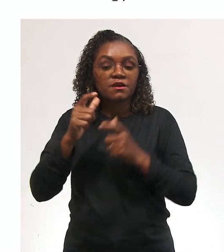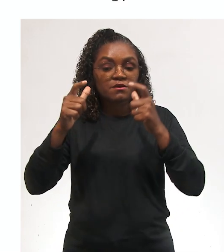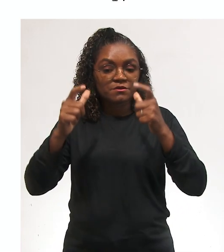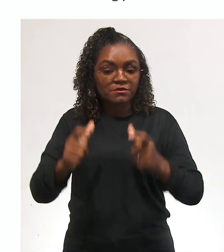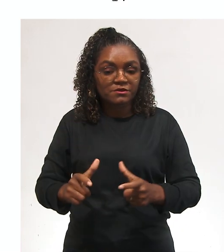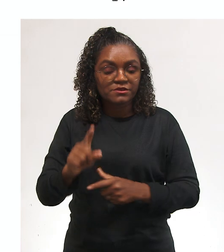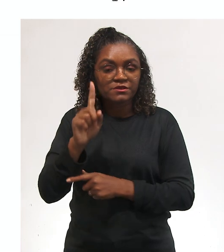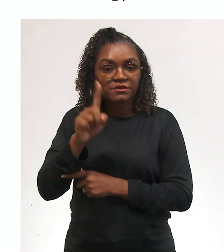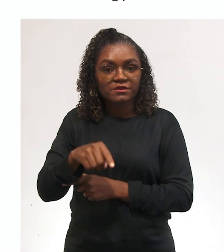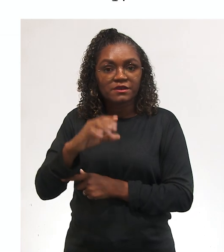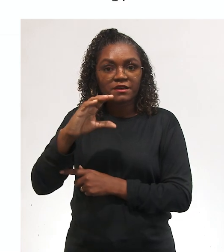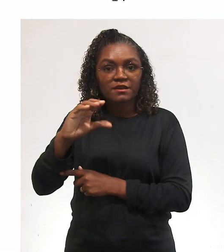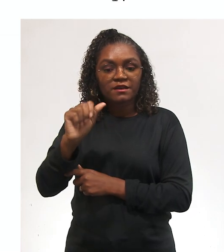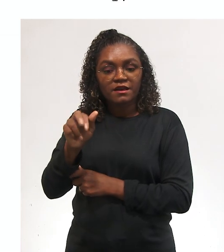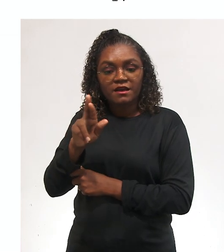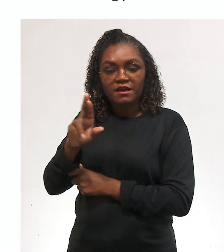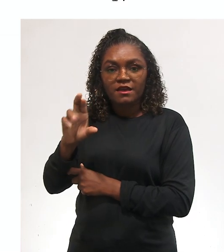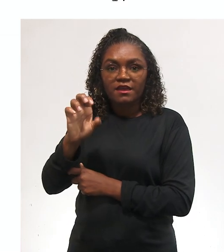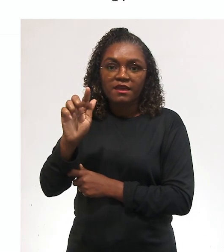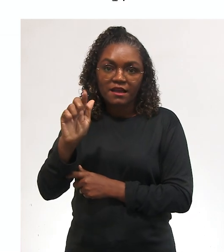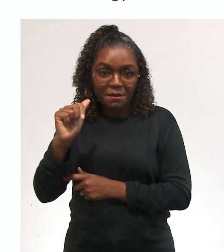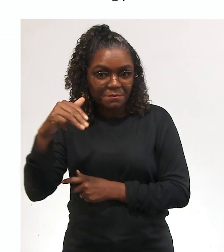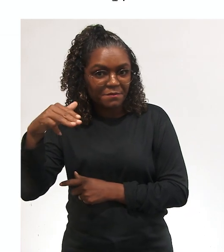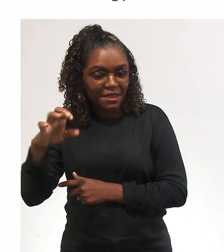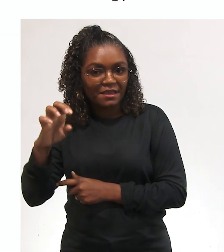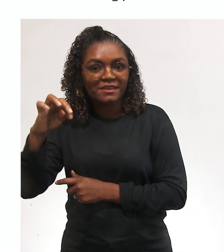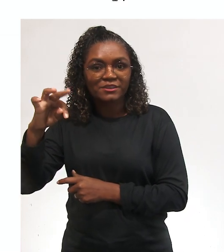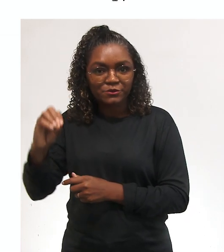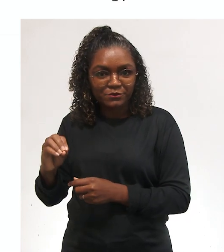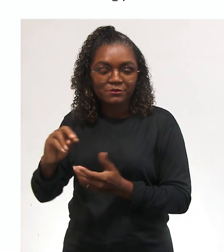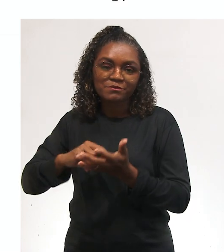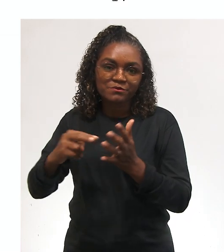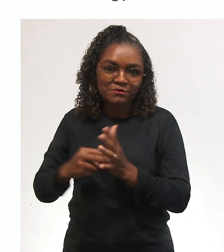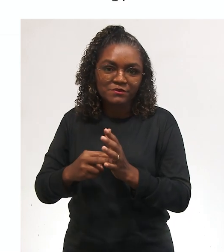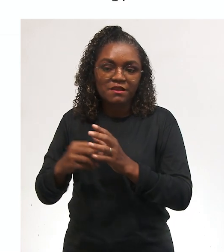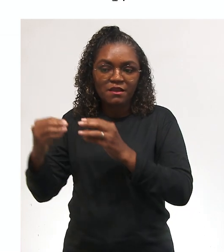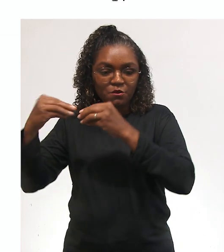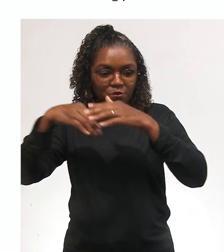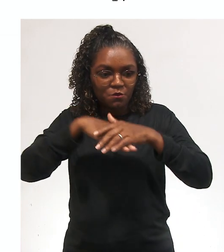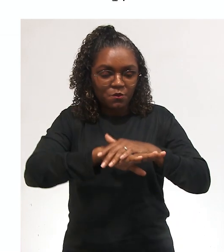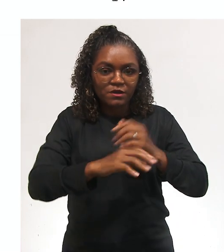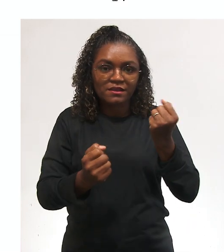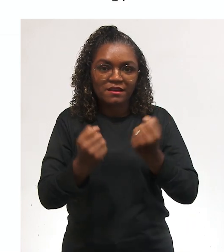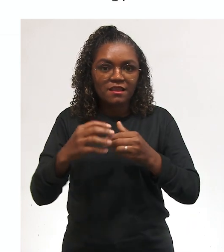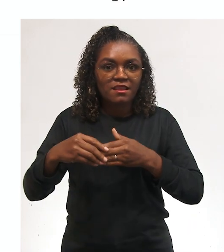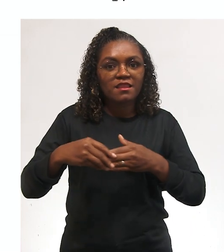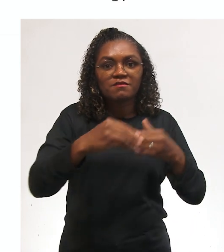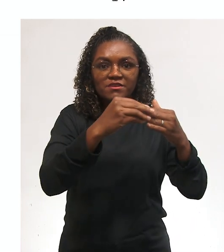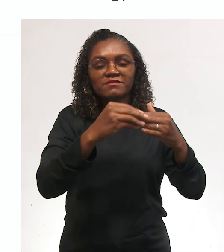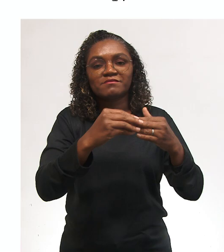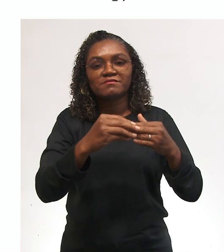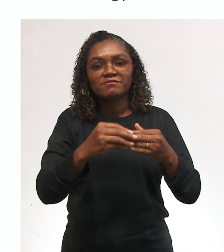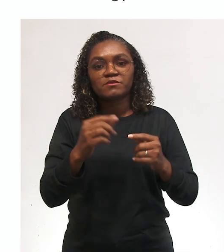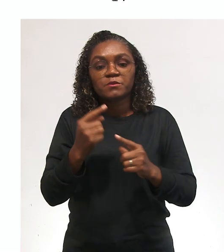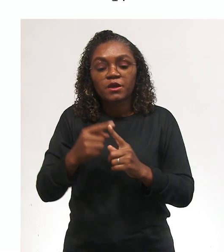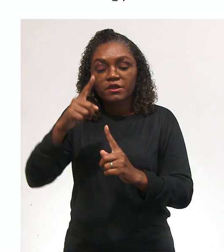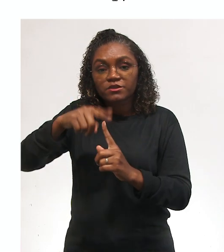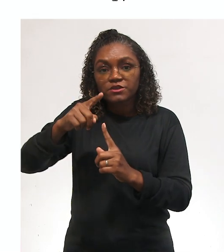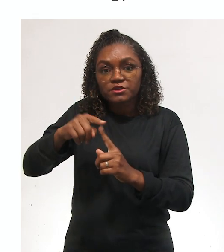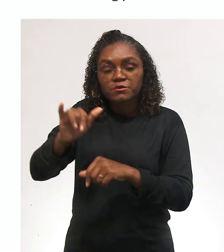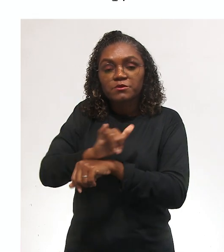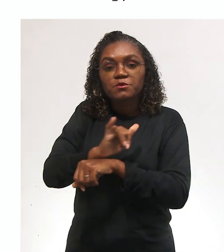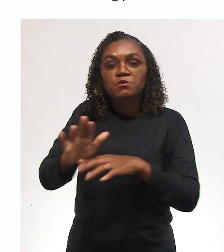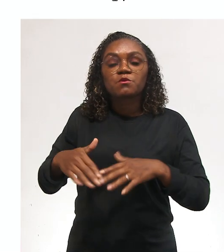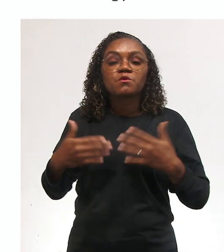acontecendo exatamente aqui, nesse momento do carregamento, né? Talvez seja o método que